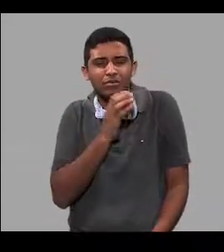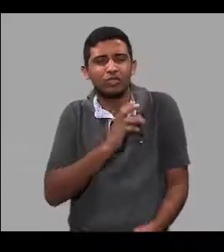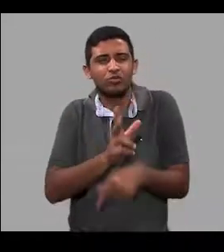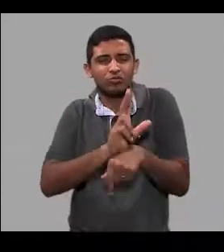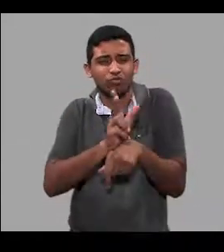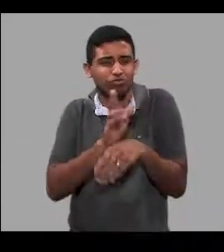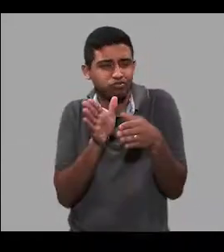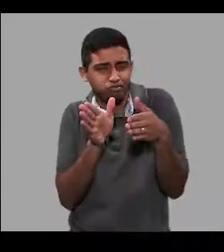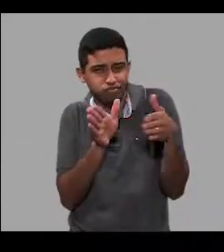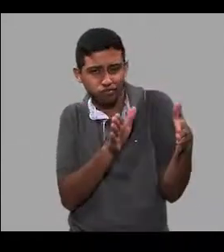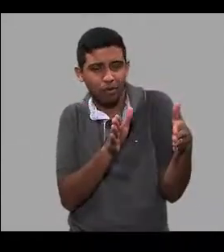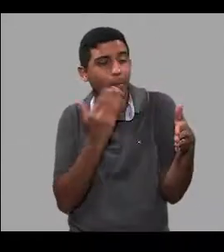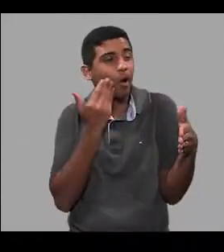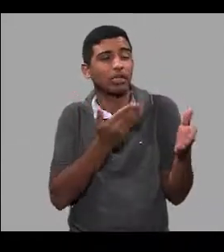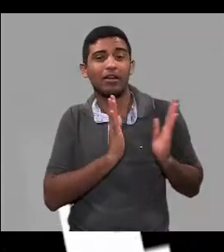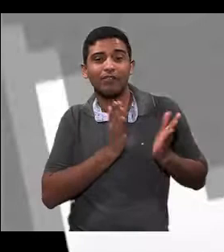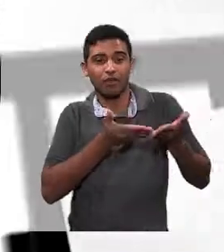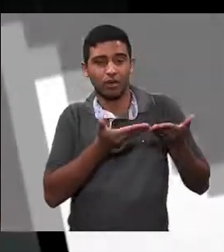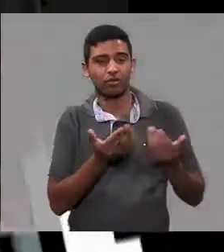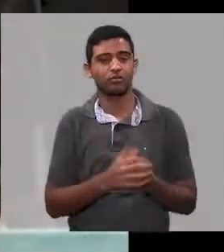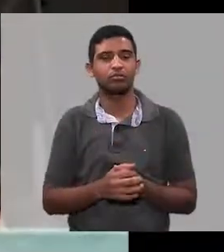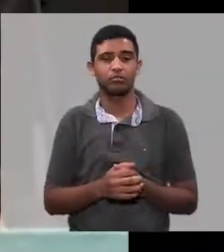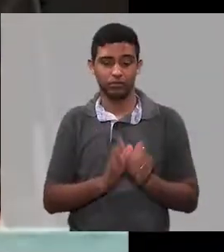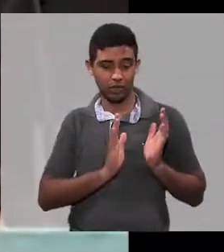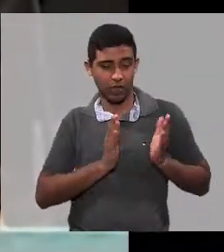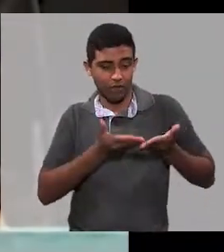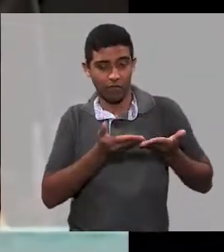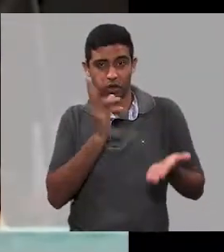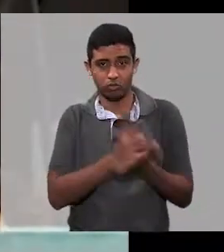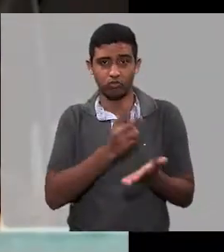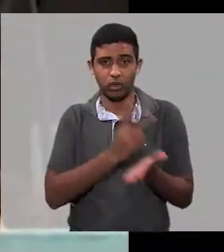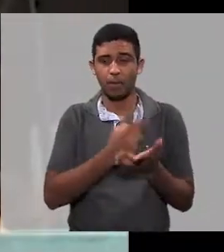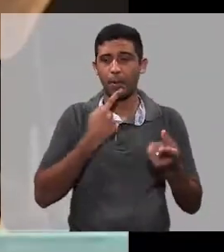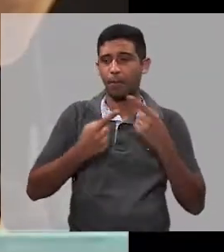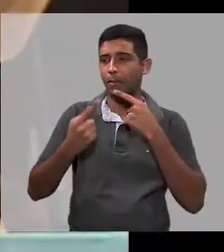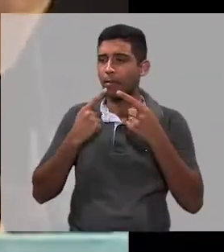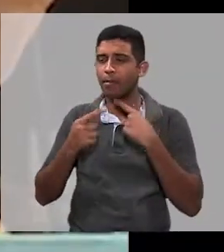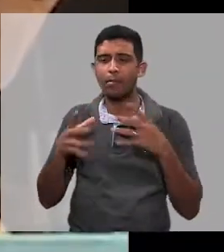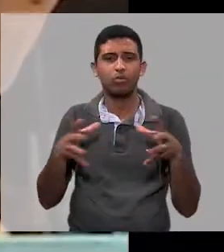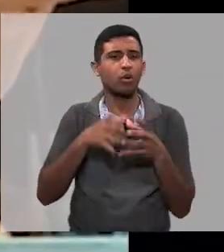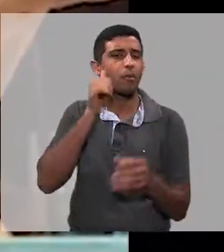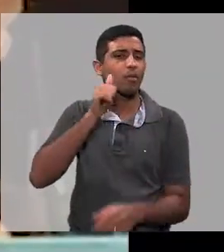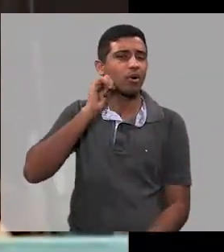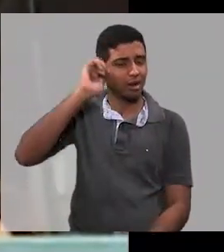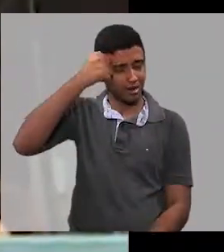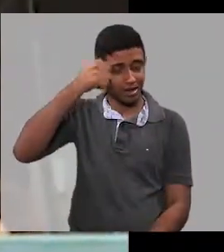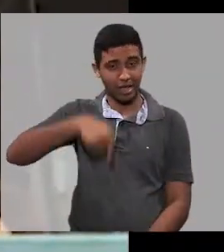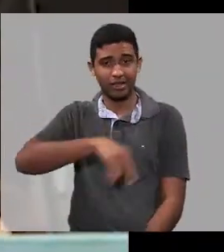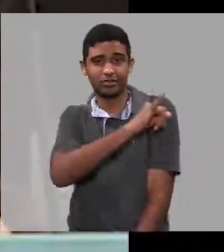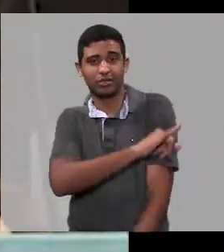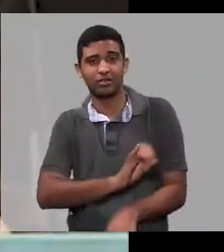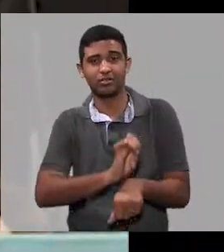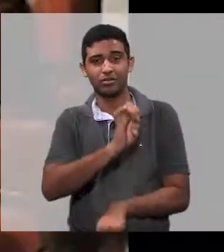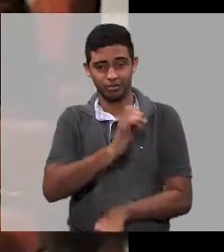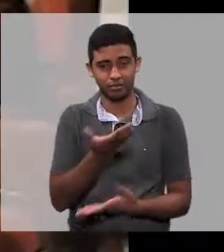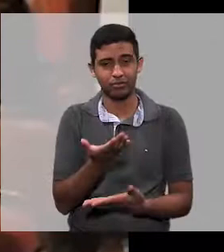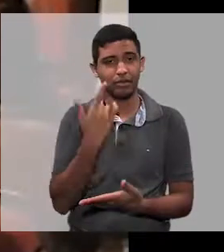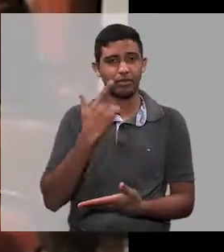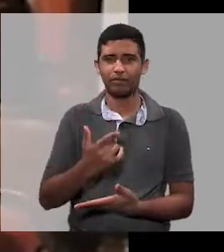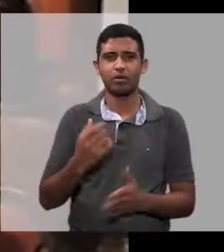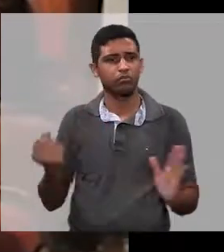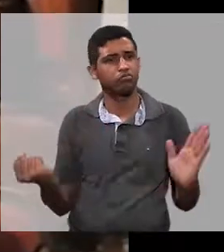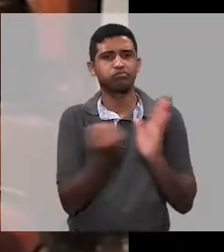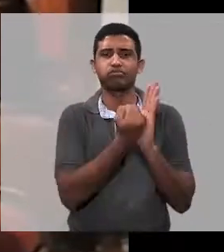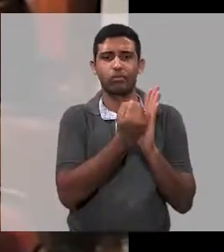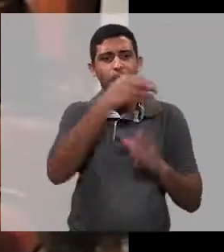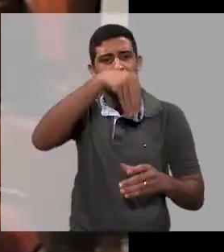tem sobre o fórum. O Fórum Permanente de Diálogo com Mulheres Negras do Estado do Rio de Janeiro foi